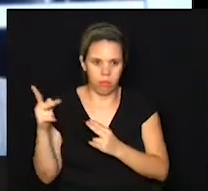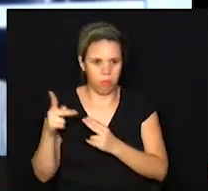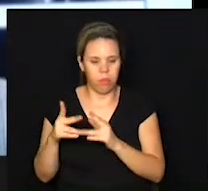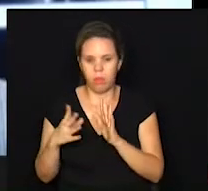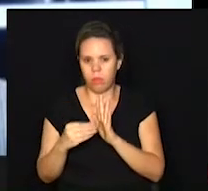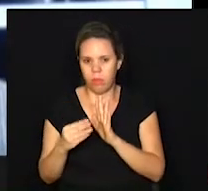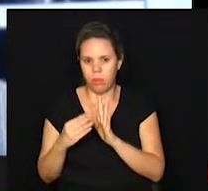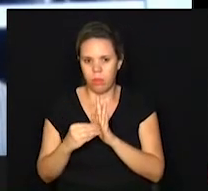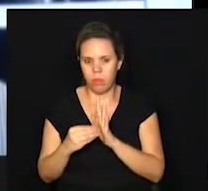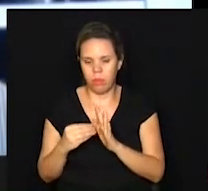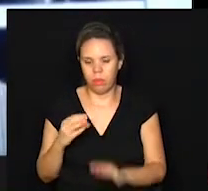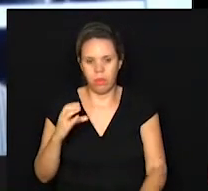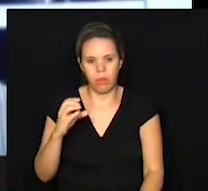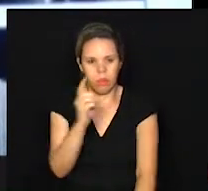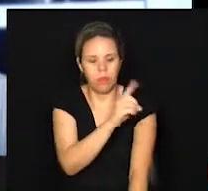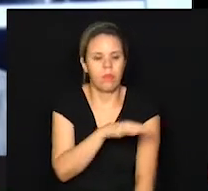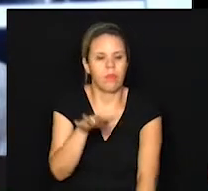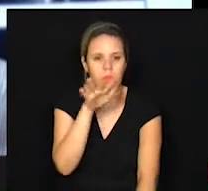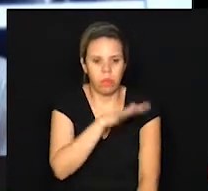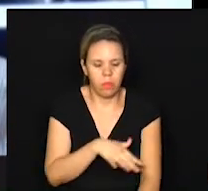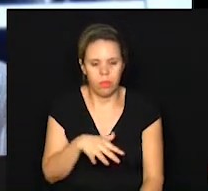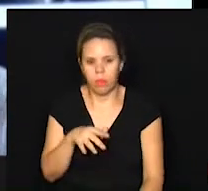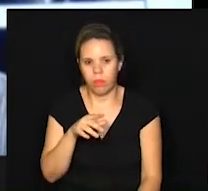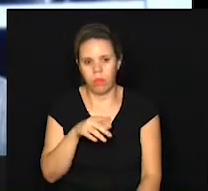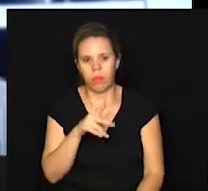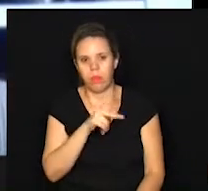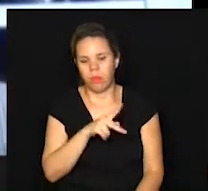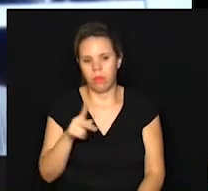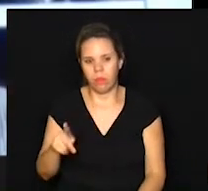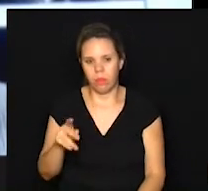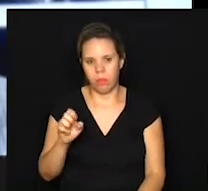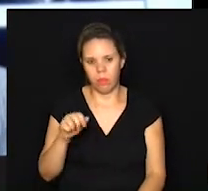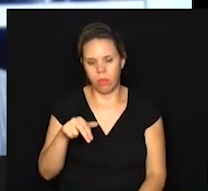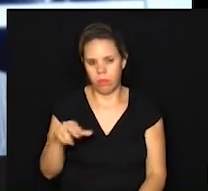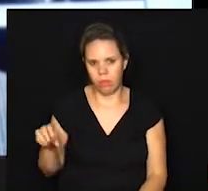cópia para esse coordenador geral, para o senhor Enzo Fiorelli Vasquez, né?